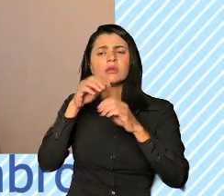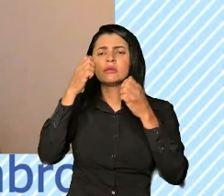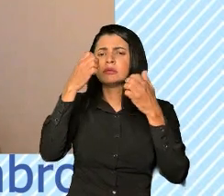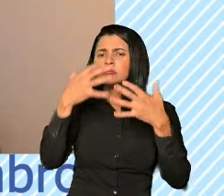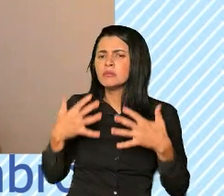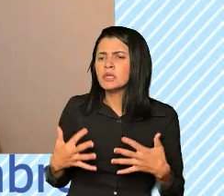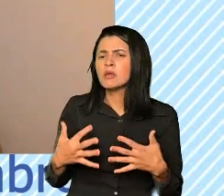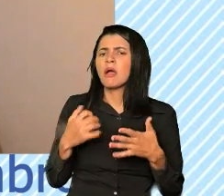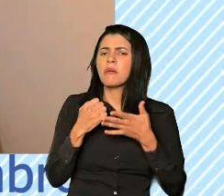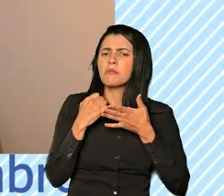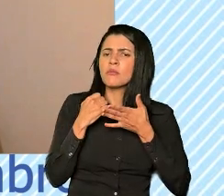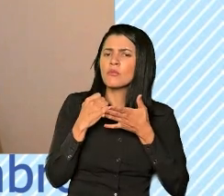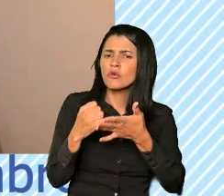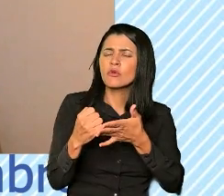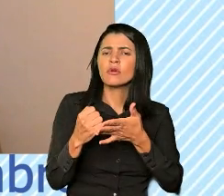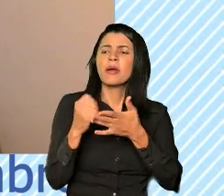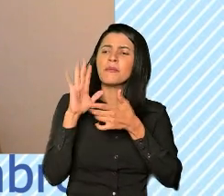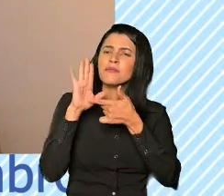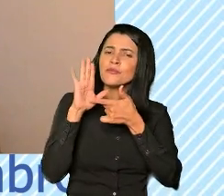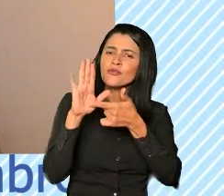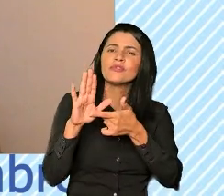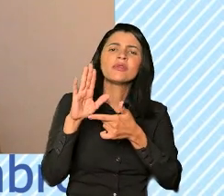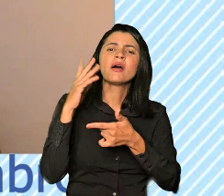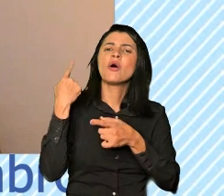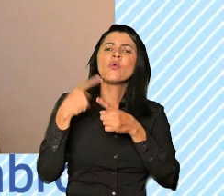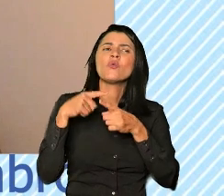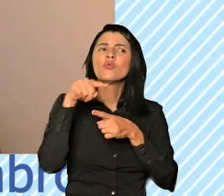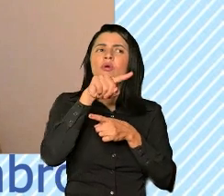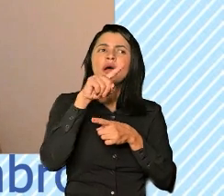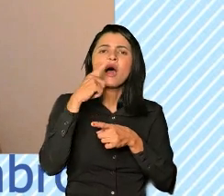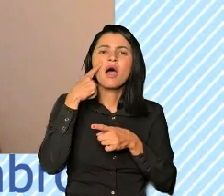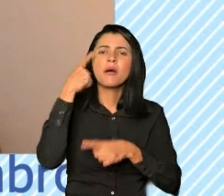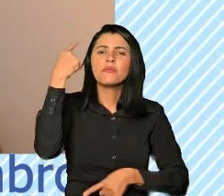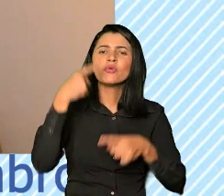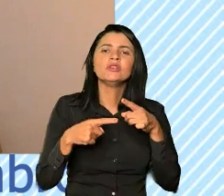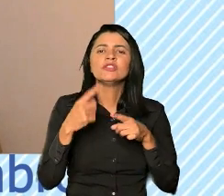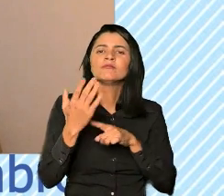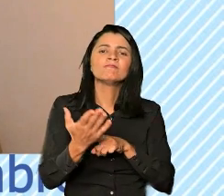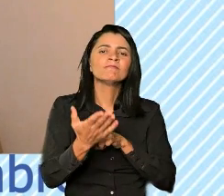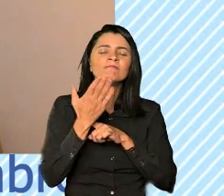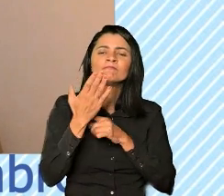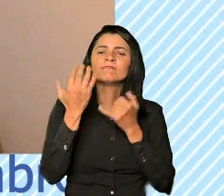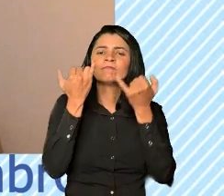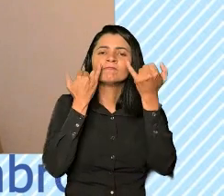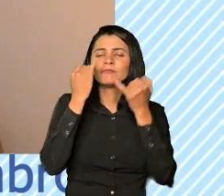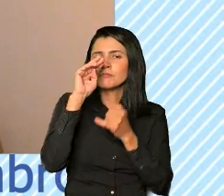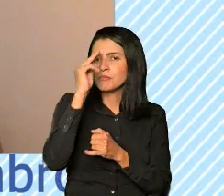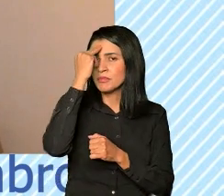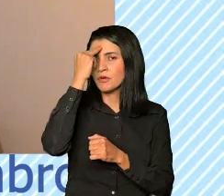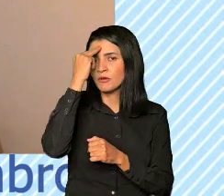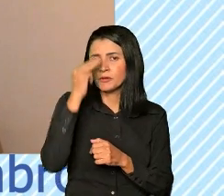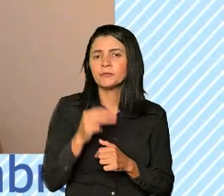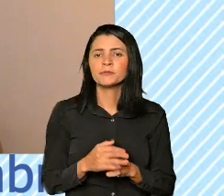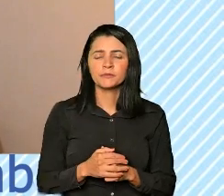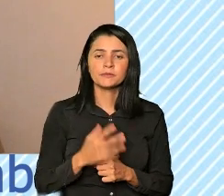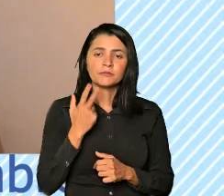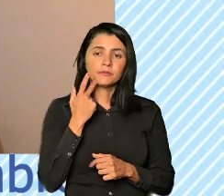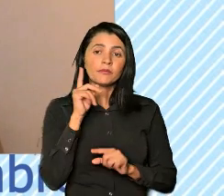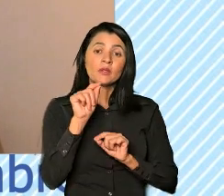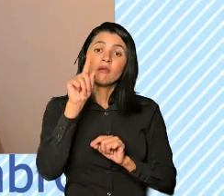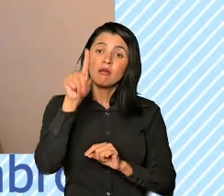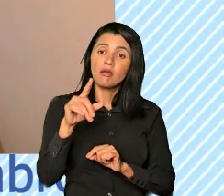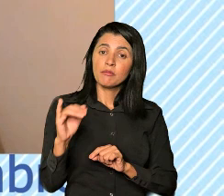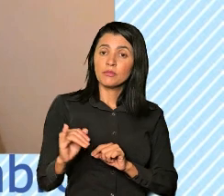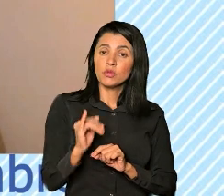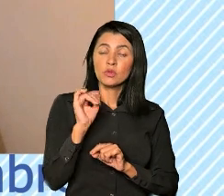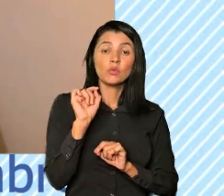explicar, apoiar, e expor realmente com o que a gente quer essa política, né? De memória. Ela fala assim